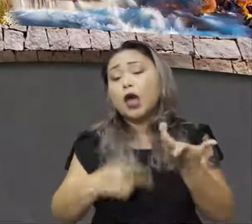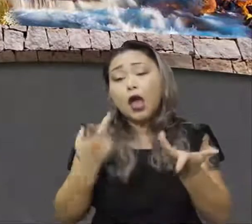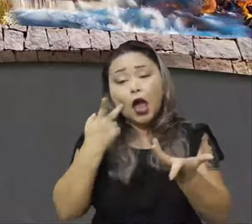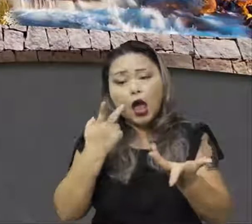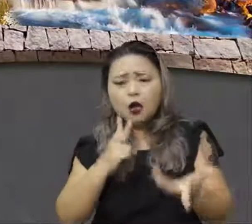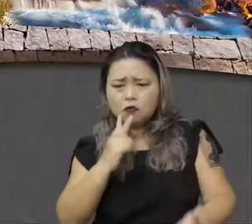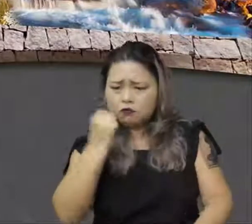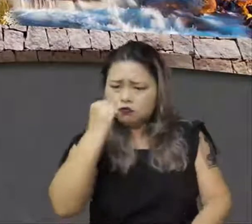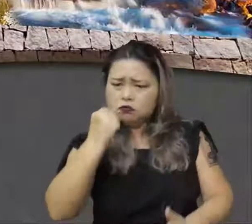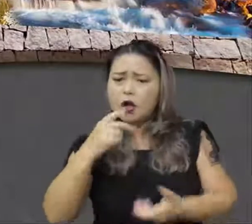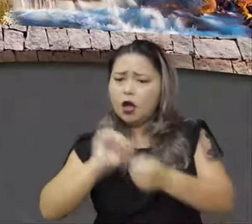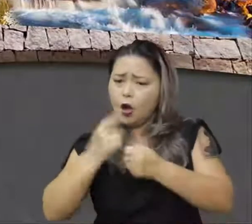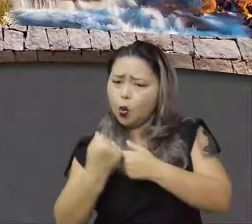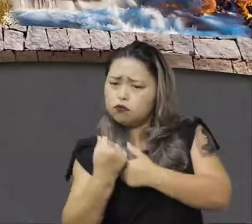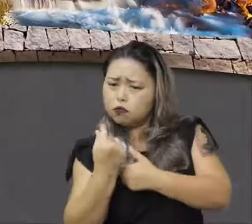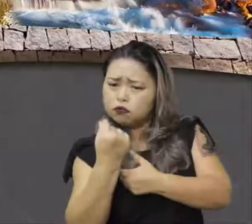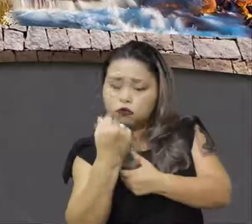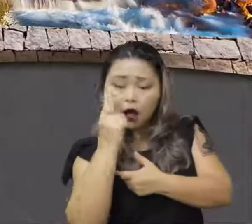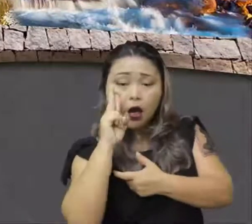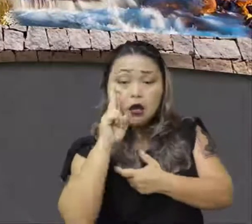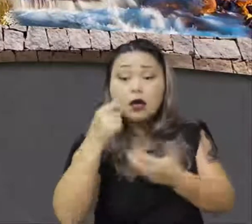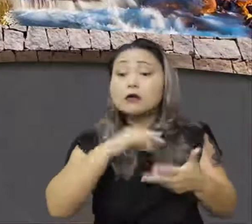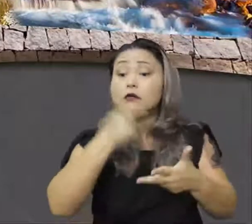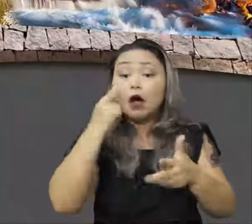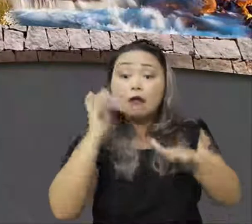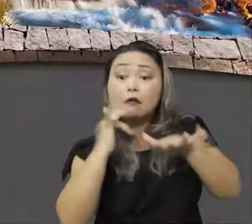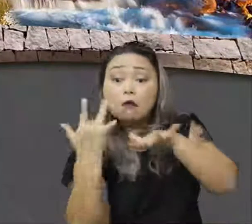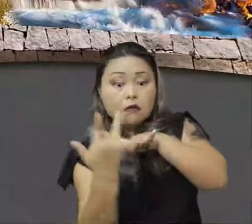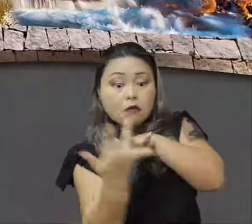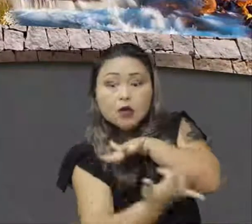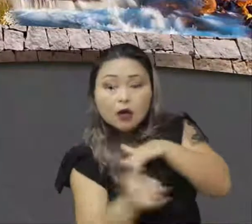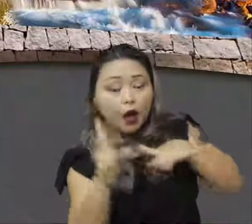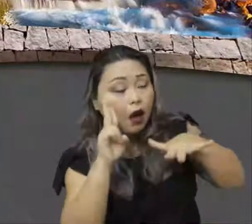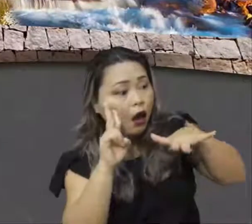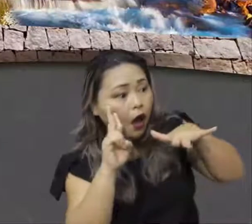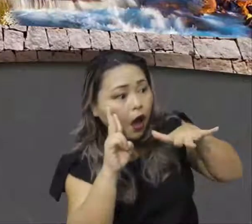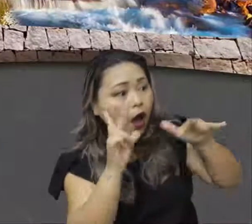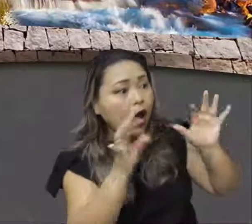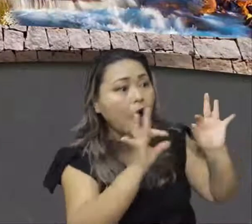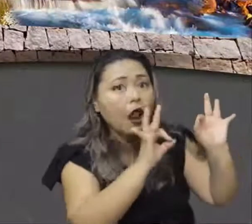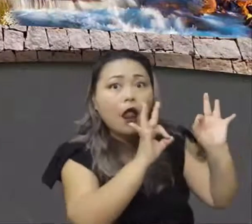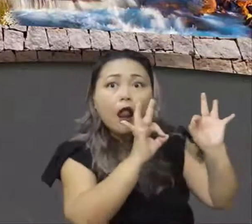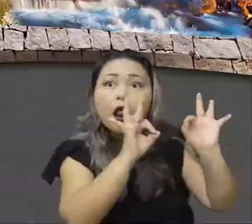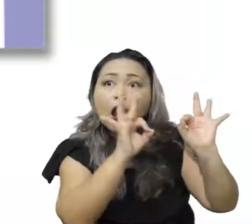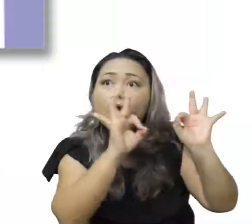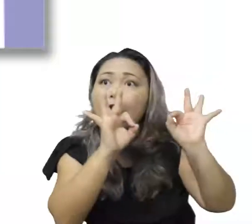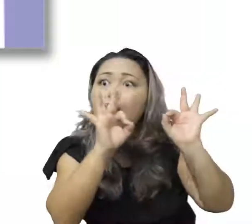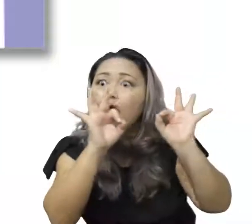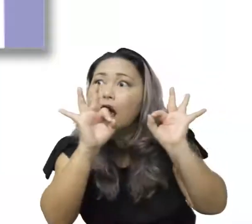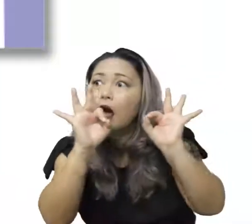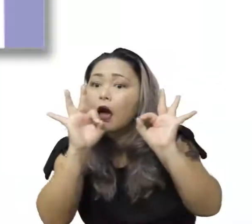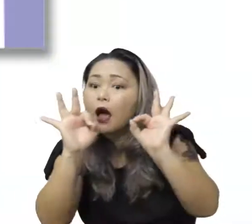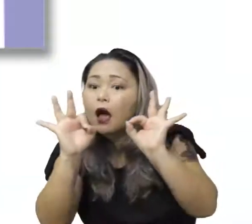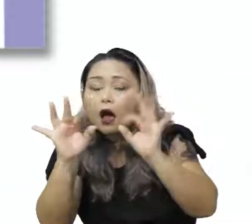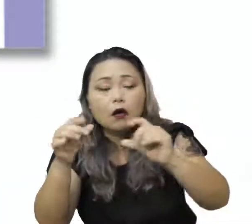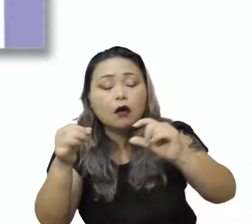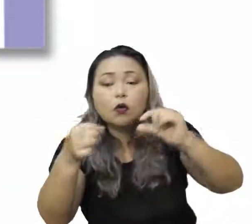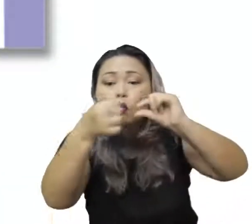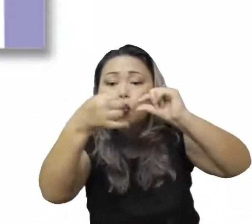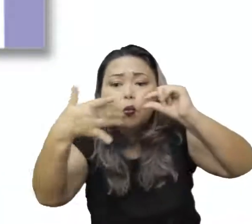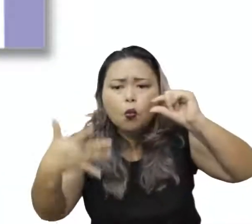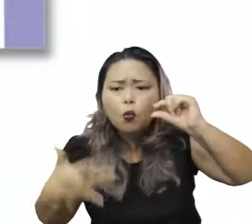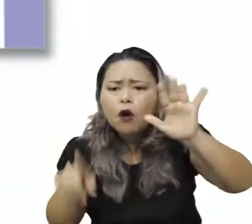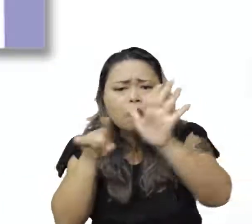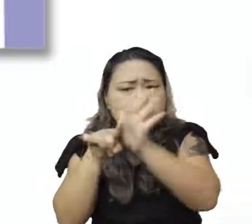nas mídias, e você conhece um pouco, pode acompanhar aí, tá? Pegar o seu Google aí, colocar e